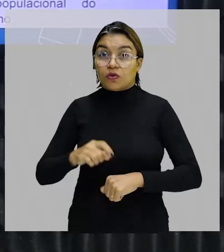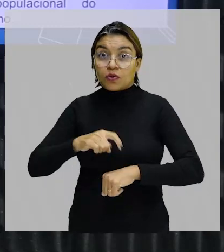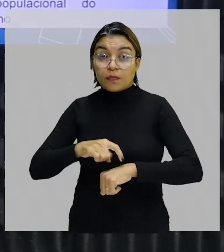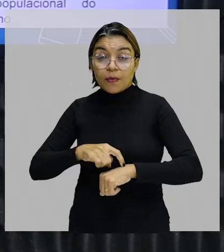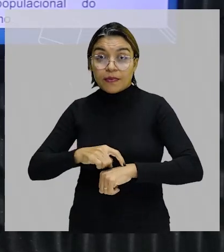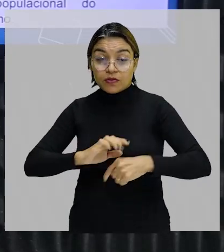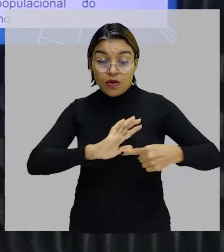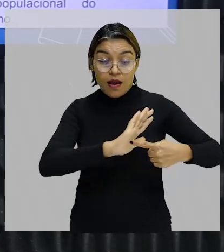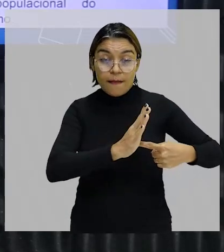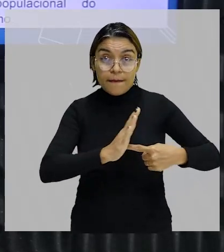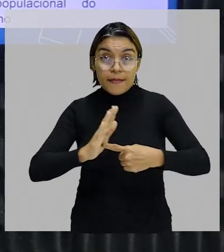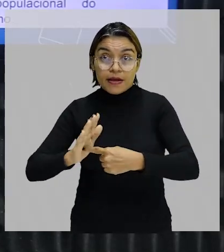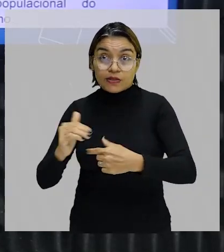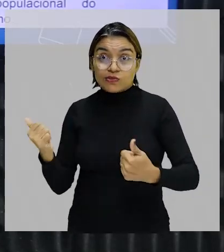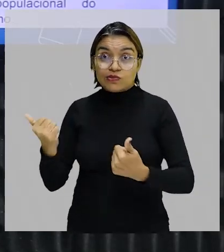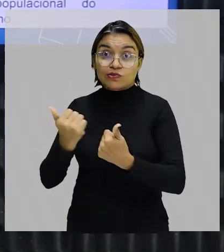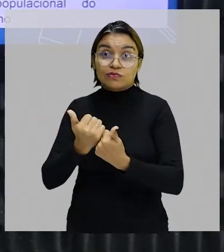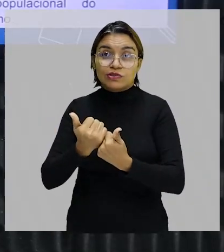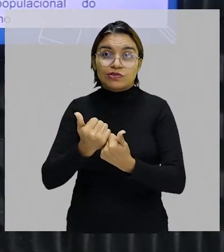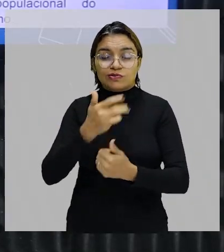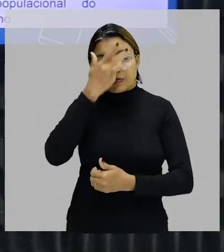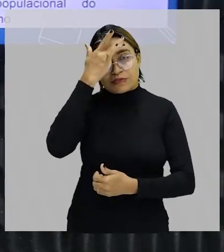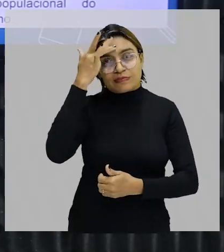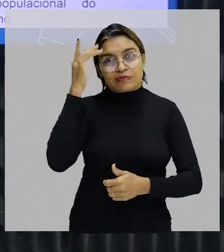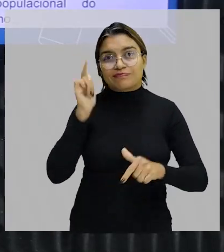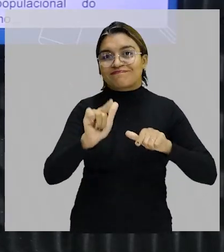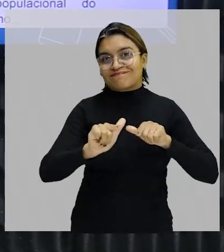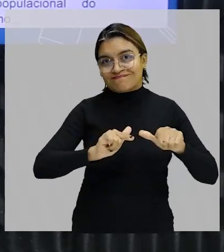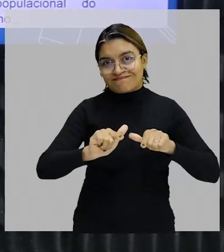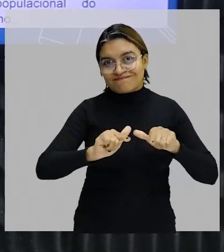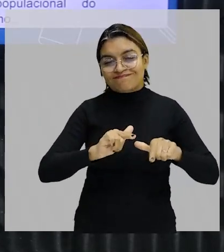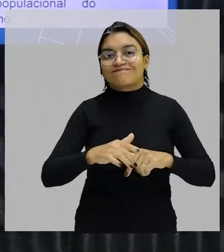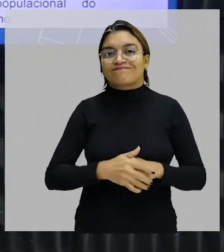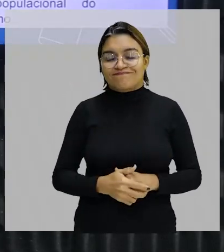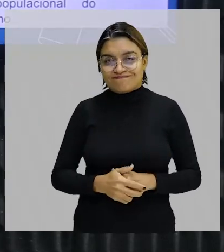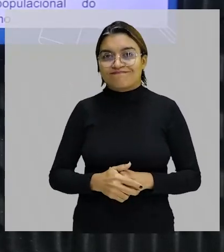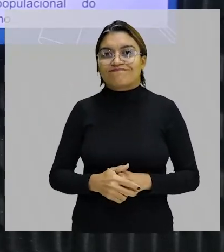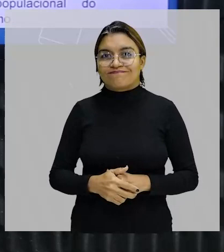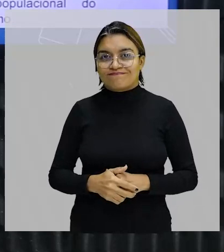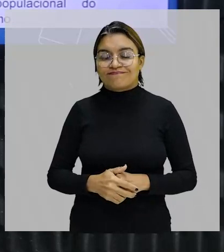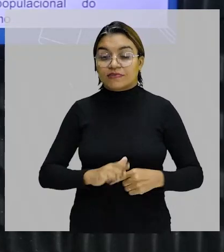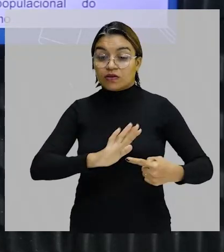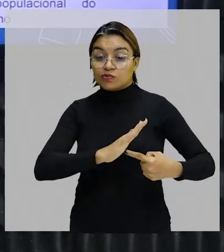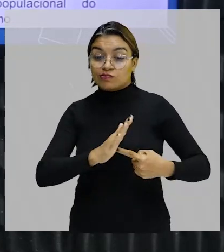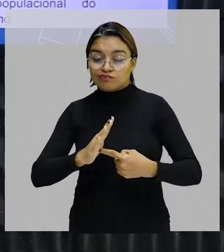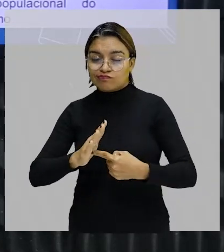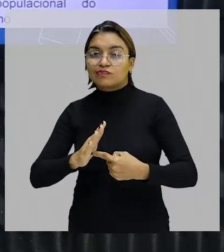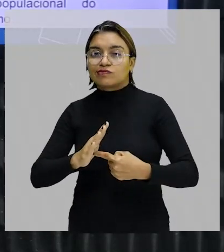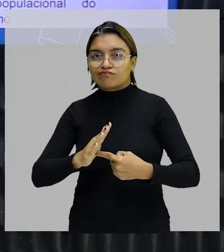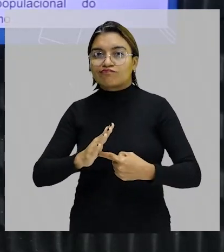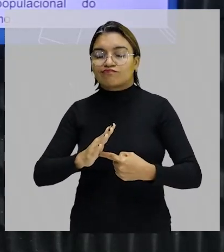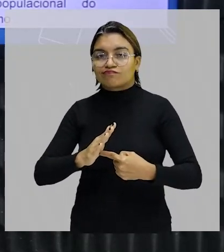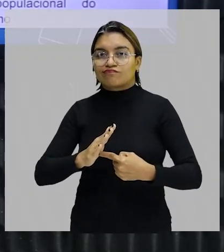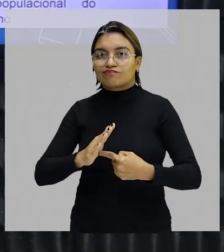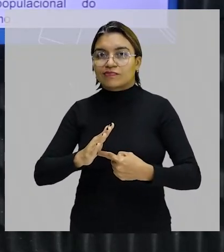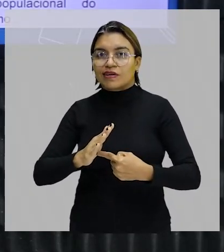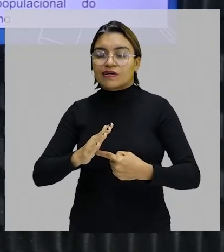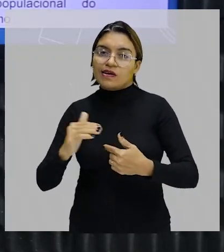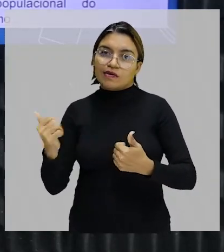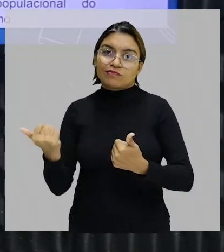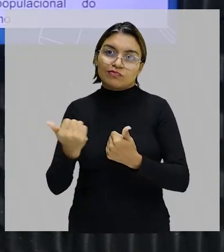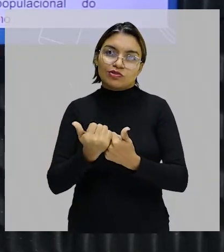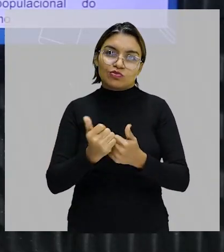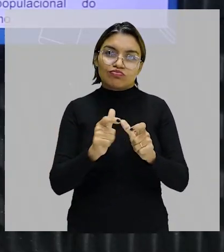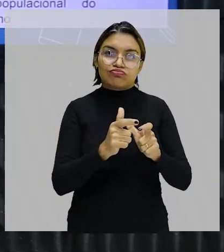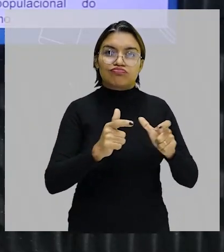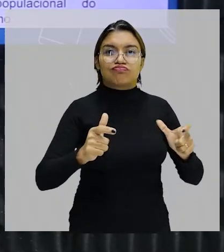trabalhador, tá certo? Ou principalmente quando uma máquina substitui uma grande quantidade de trabalhadores, tá certo? Então imagina, por